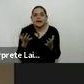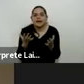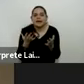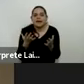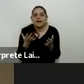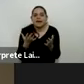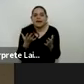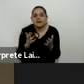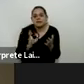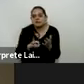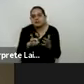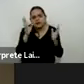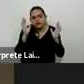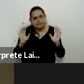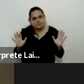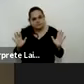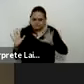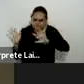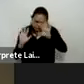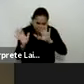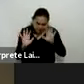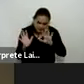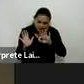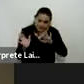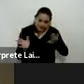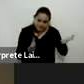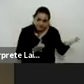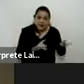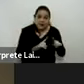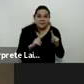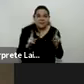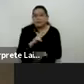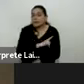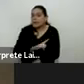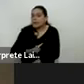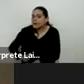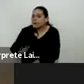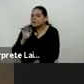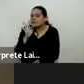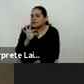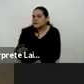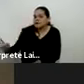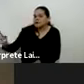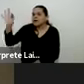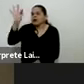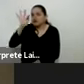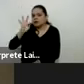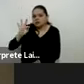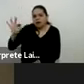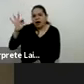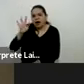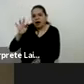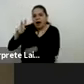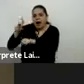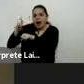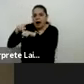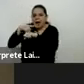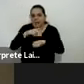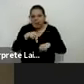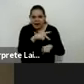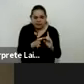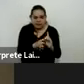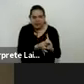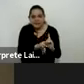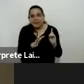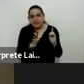fluir, né? Mas como o governo federal, provavelmente, dos países democráticos, o país